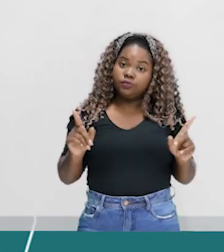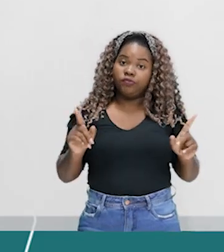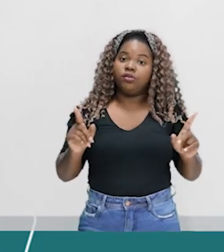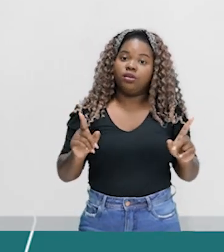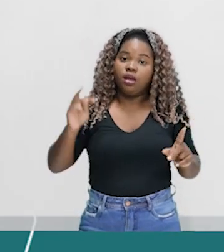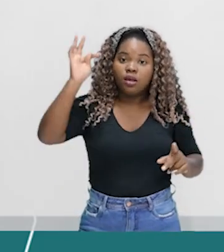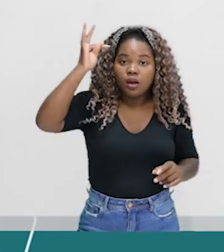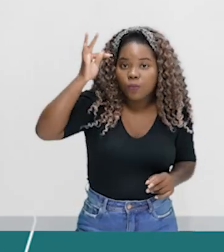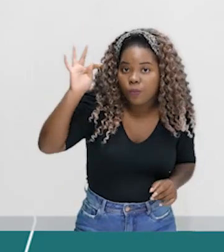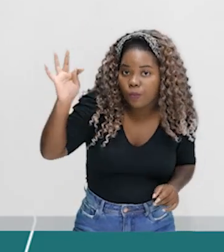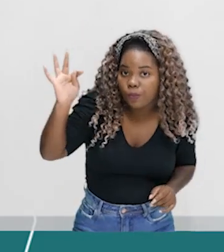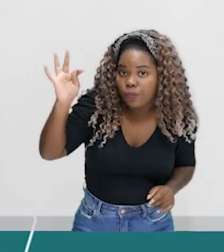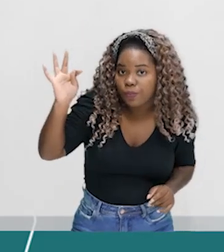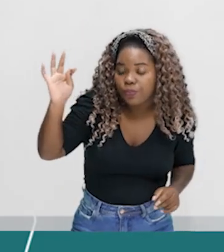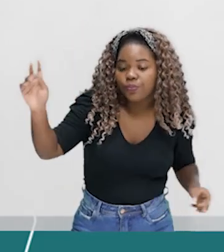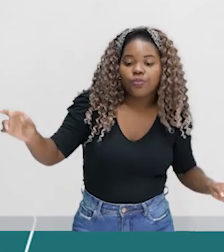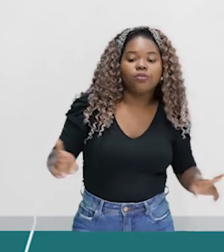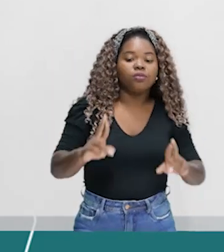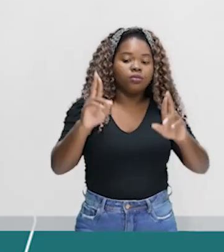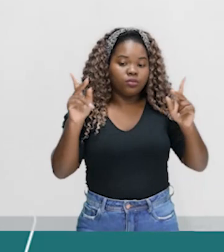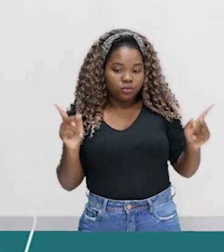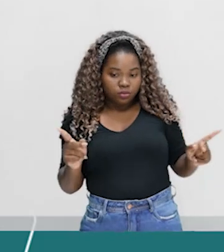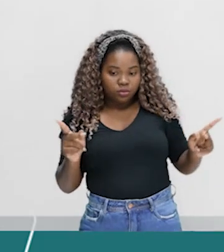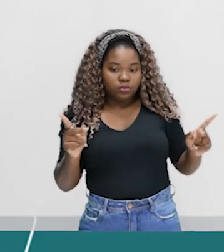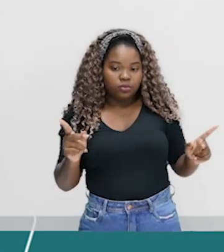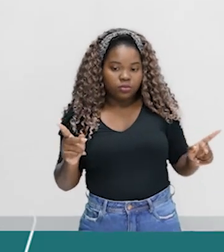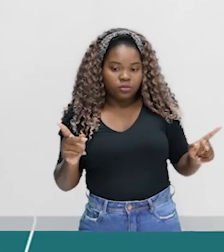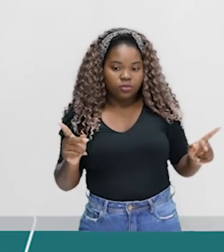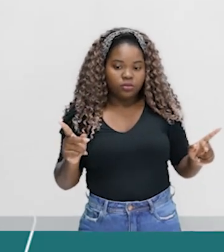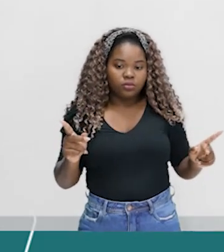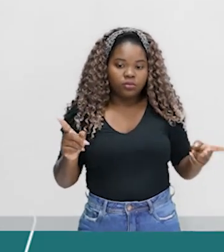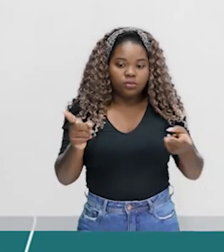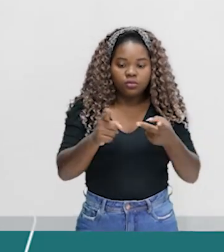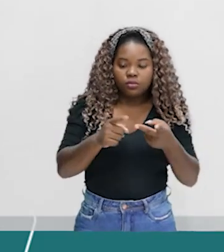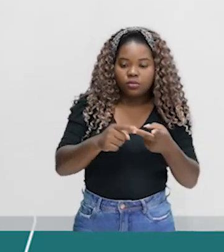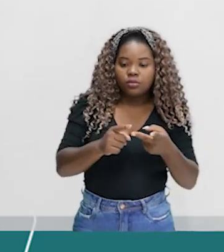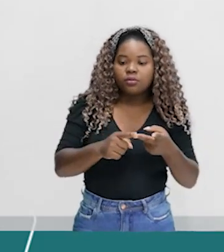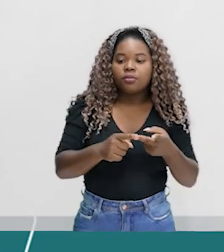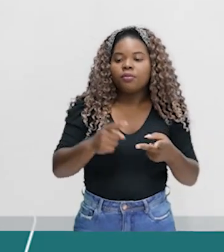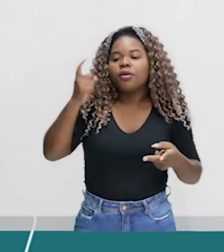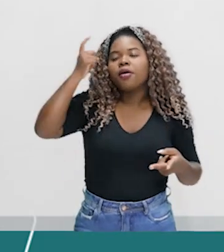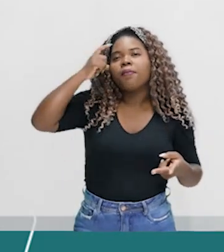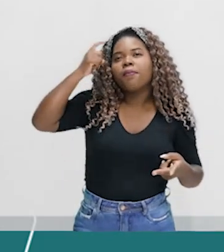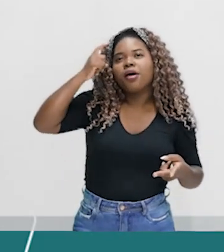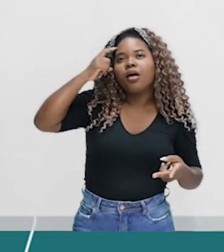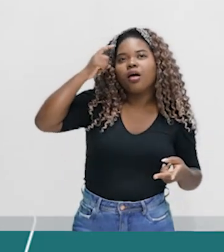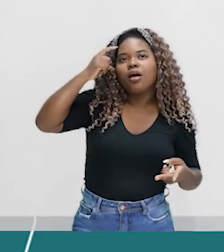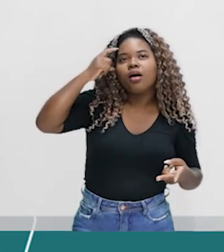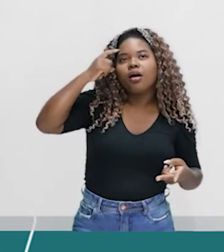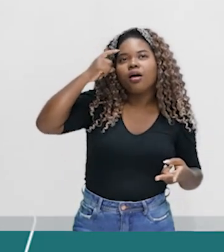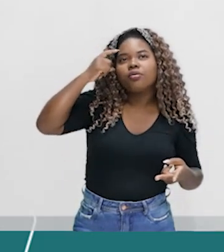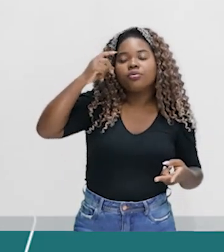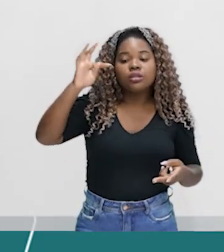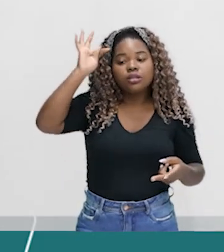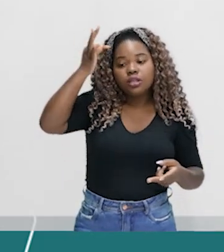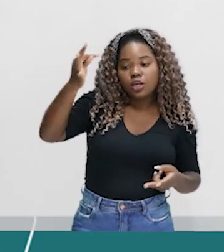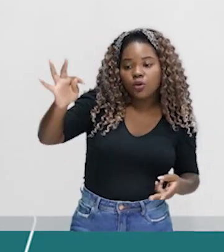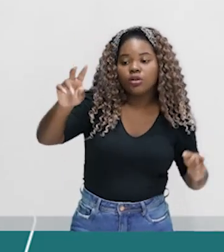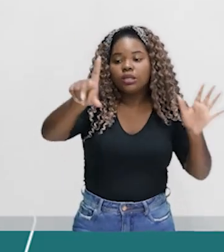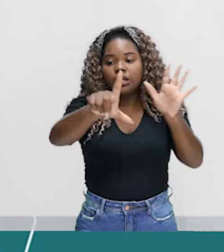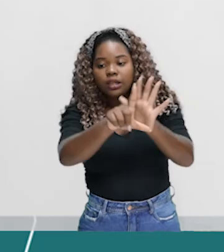entre teoria. Existe uma diferença entre teoria e hipótese, tá? Teoria, lei